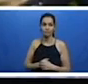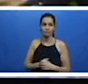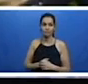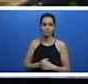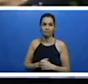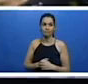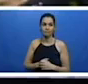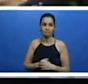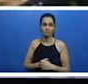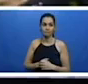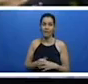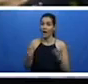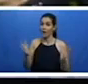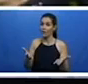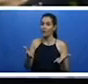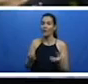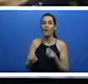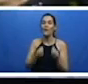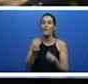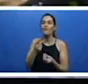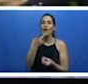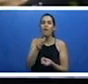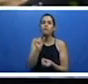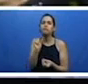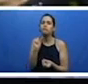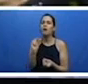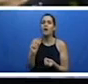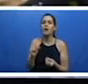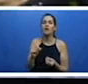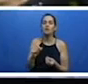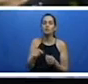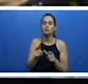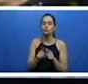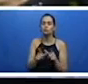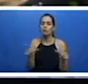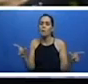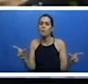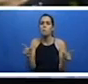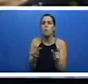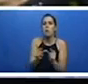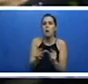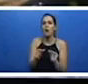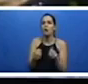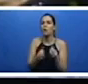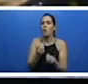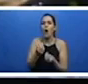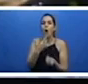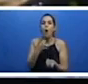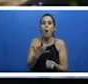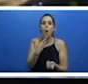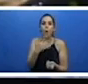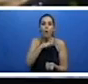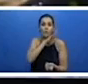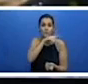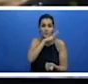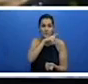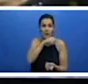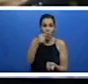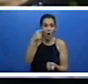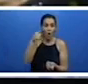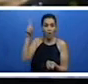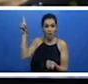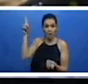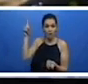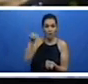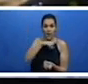Bom, agora falar um pouco sobre a diversidade de formas, tamanhos e cores desses animais. Aqui em cima, cobras cegas, nós